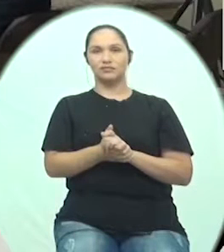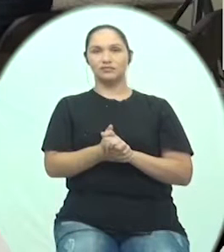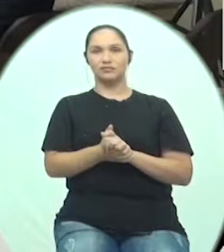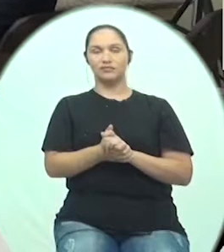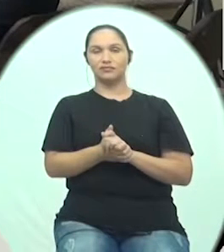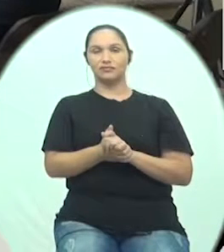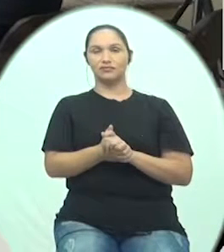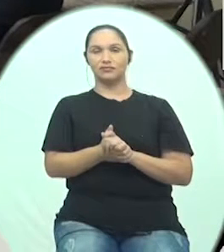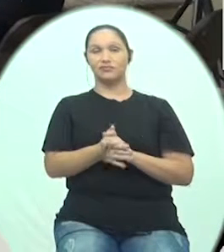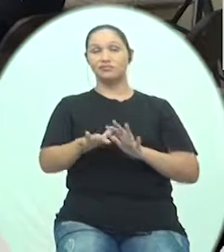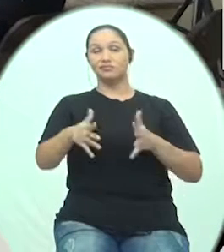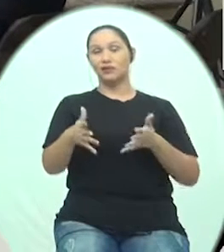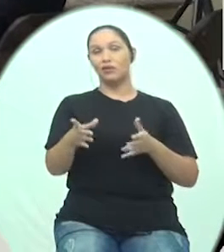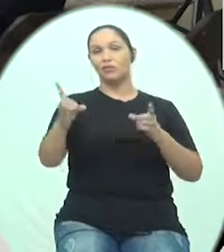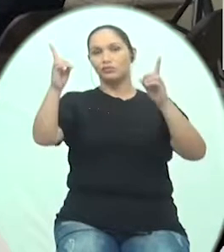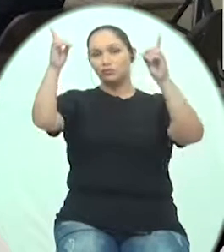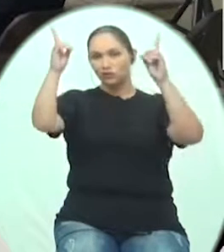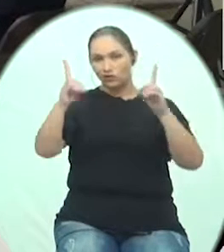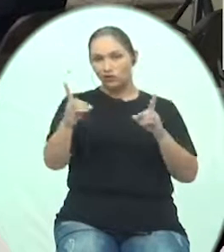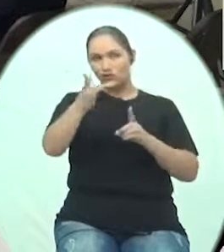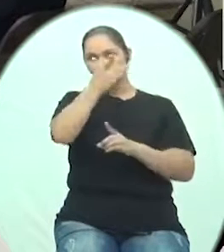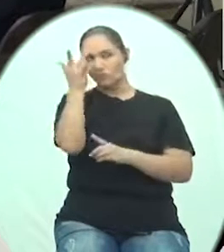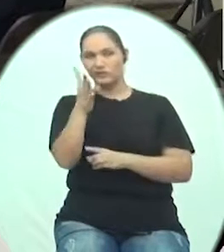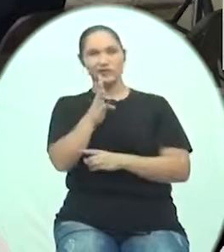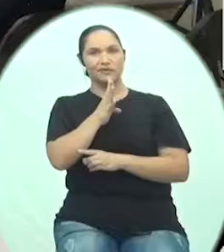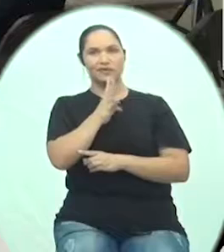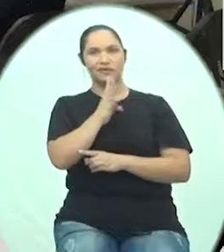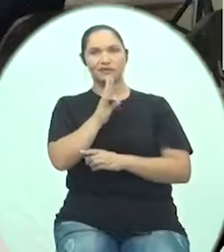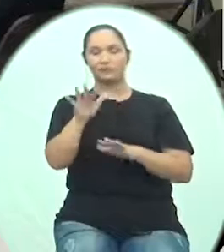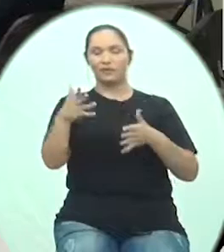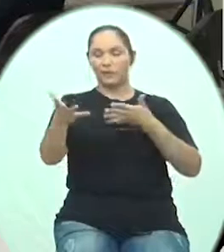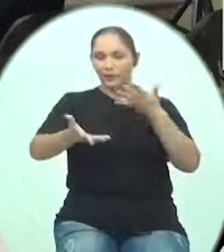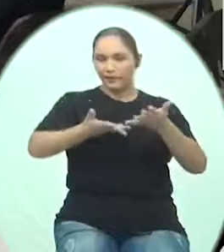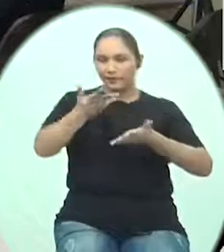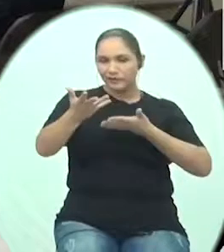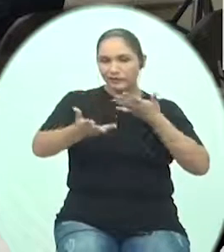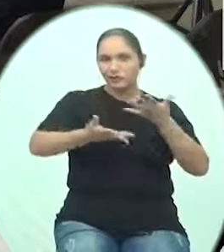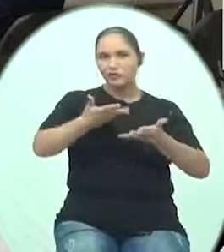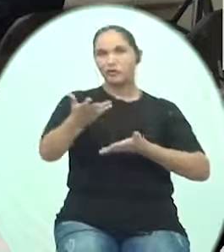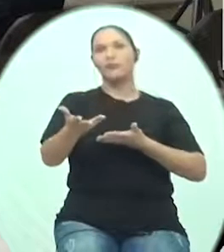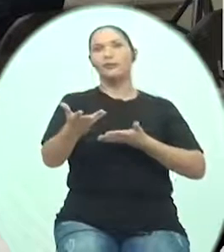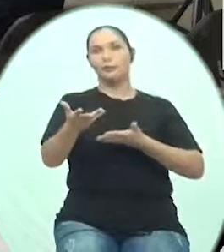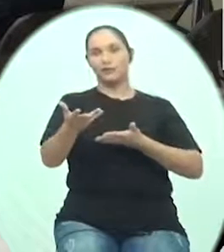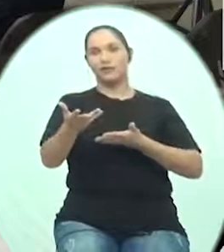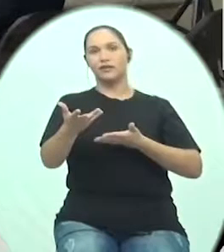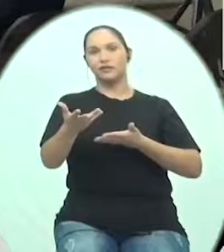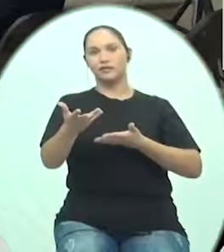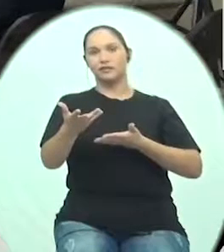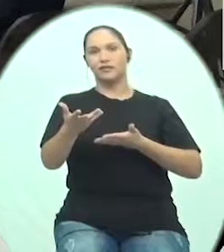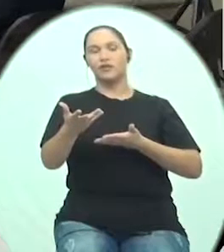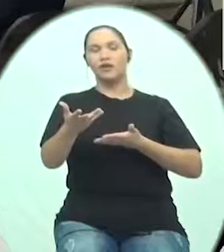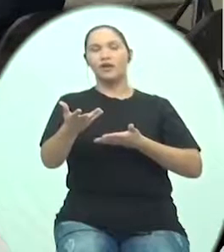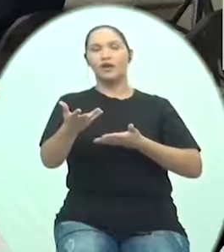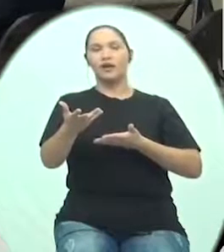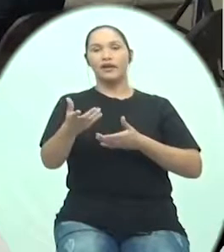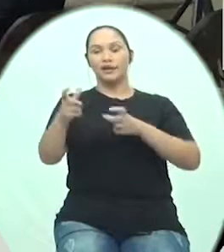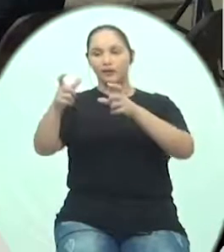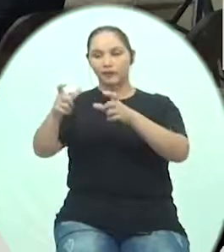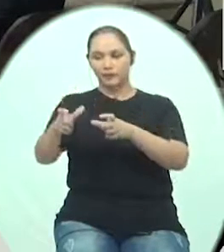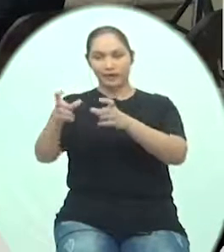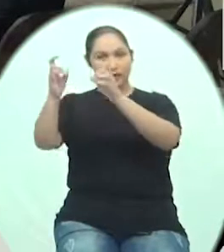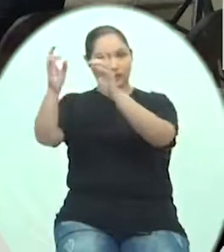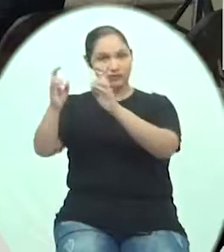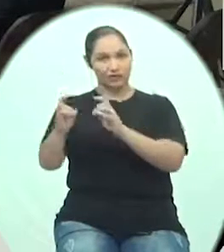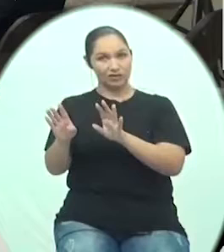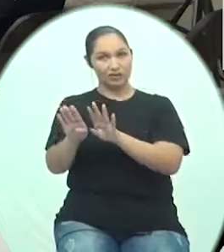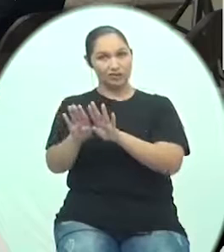que muitas pessoas não sabem atendimento nos centro especializado Passe Livre intermunicipal Passe Livre interestadual